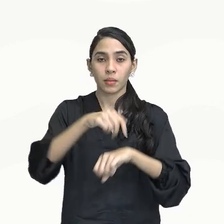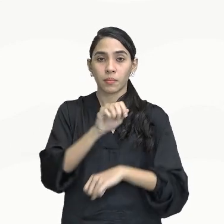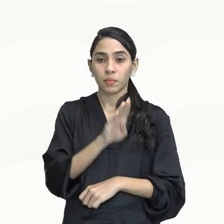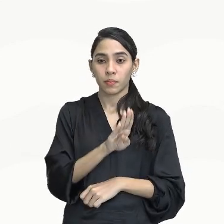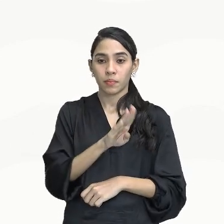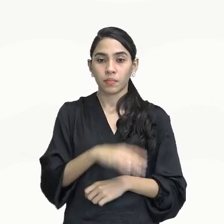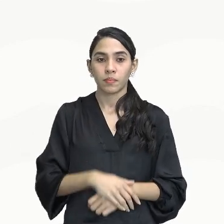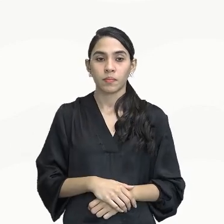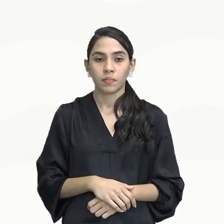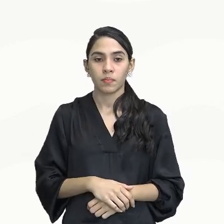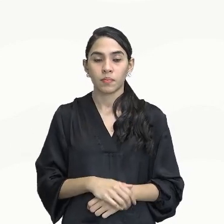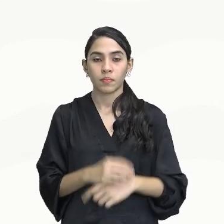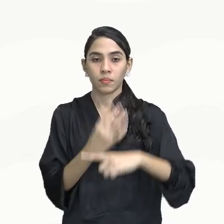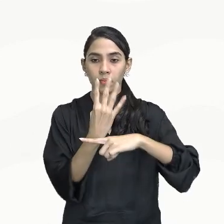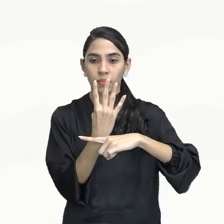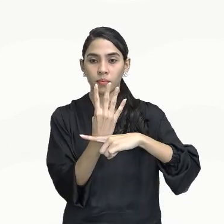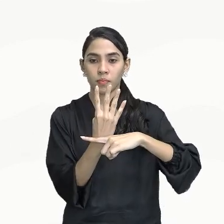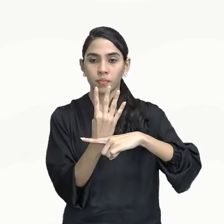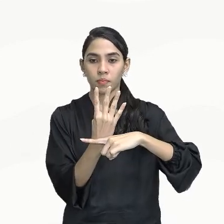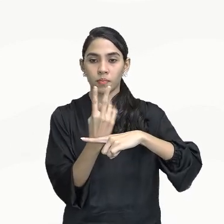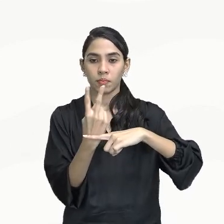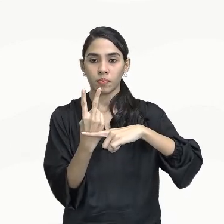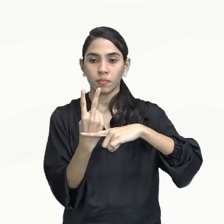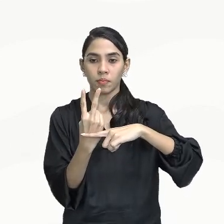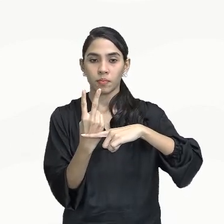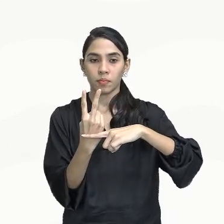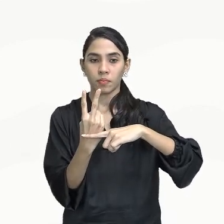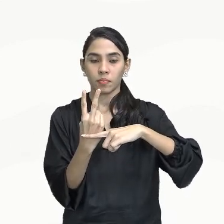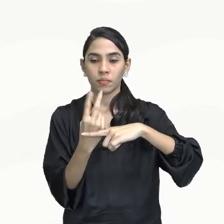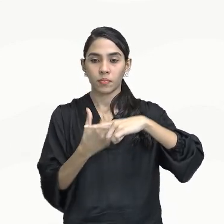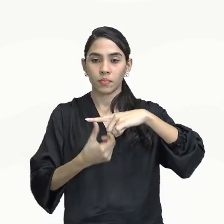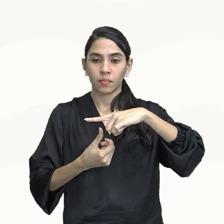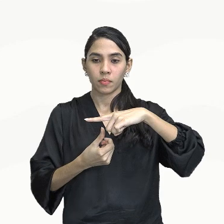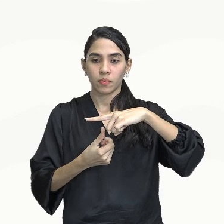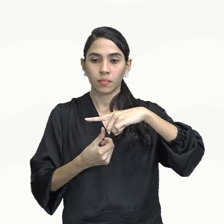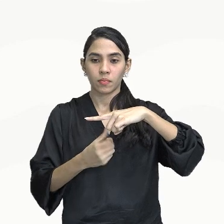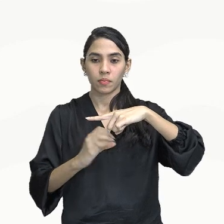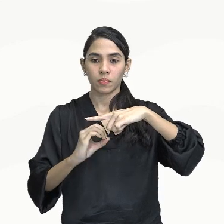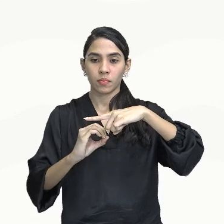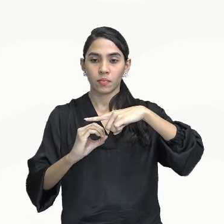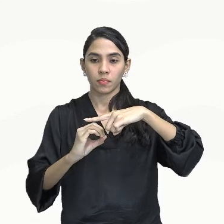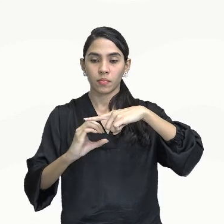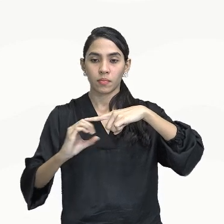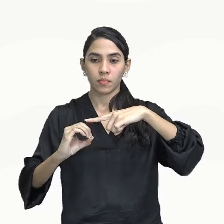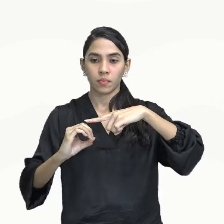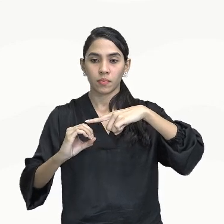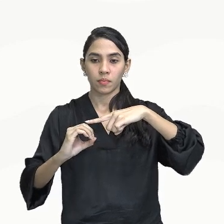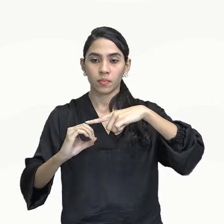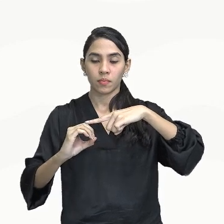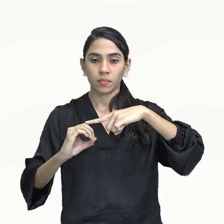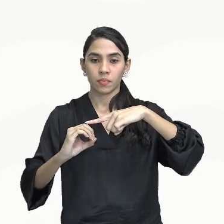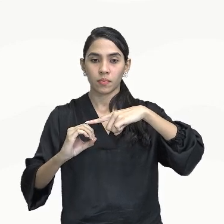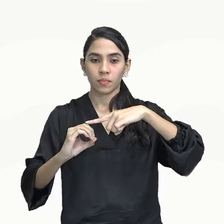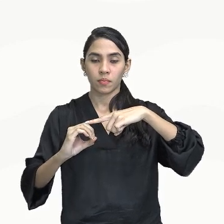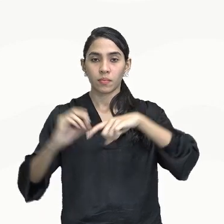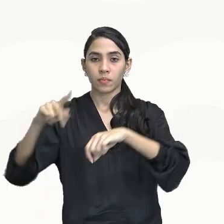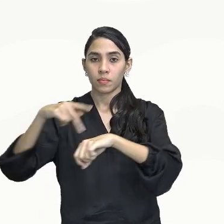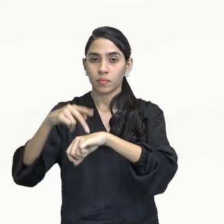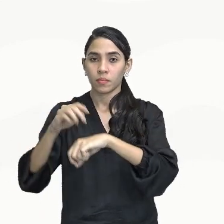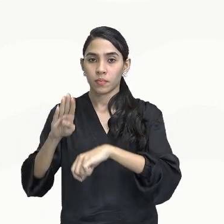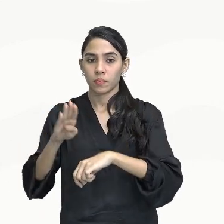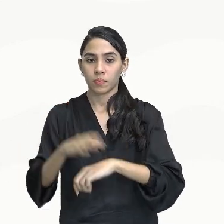gente vai pegar o crescimento, que foi de 42, e dividir pelo PIB do ano 0 do ano